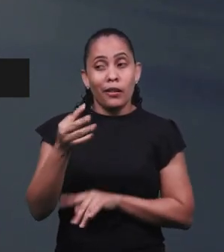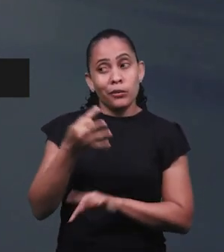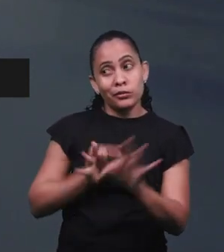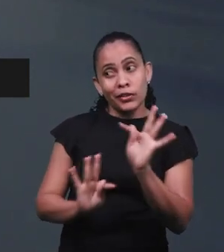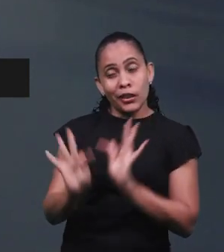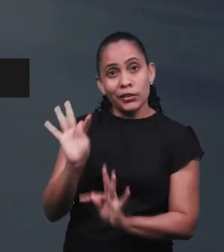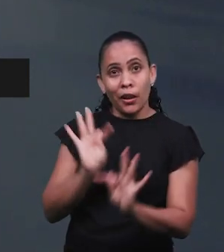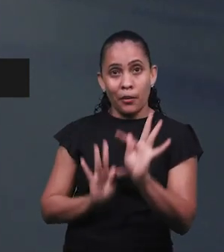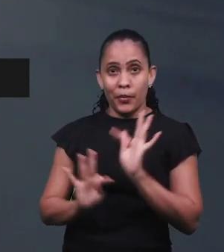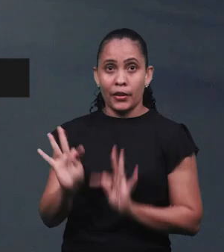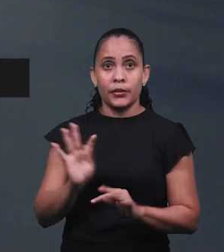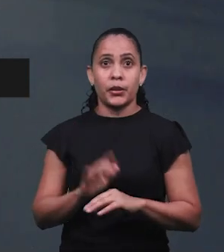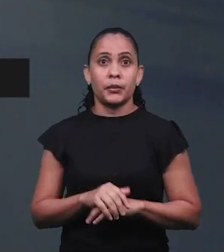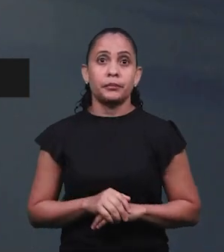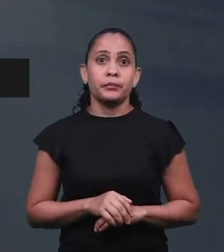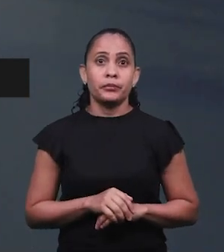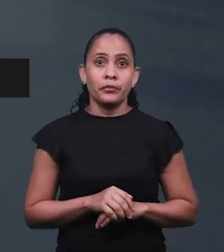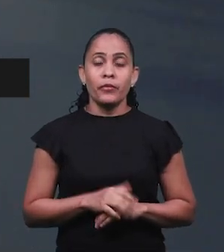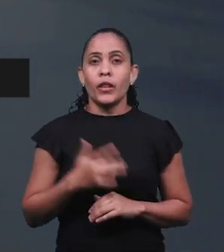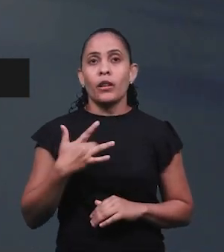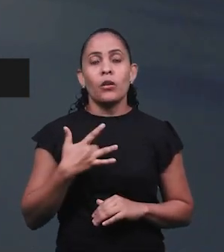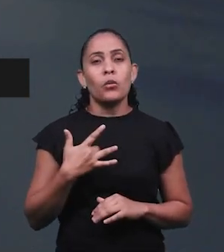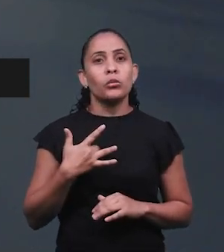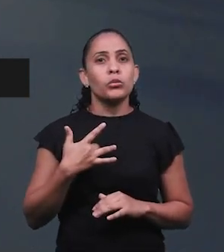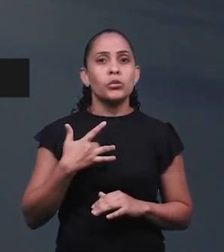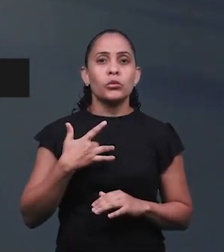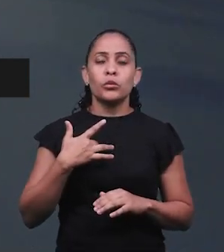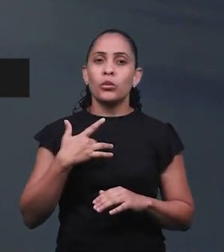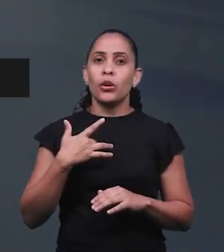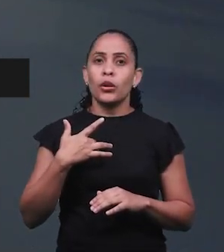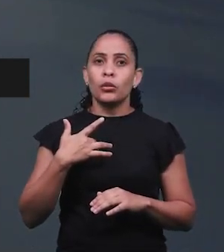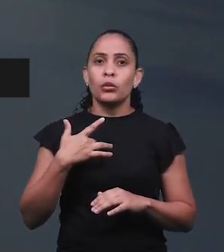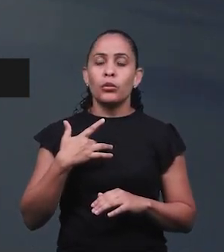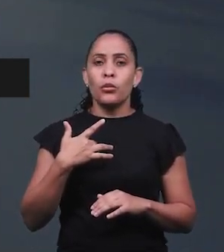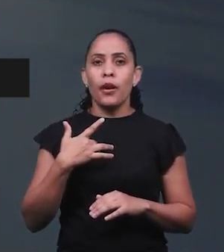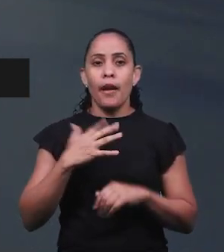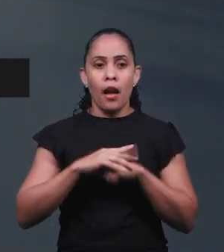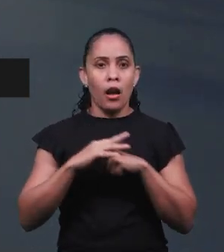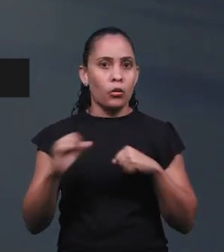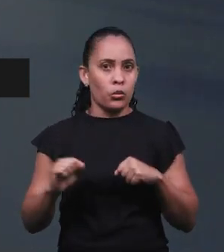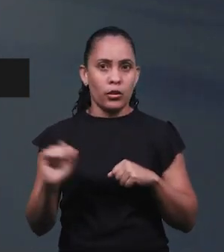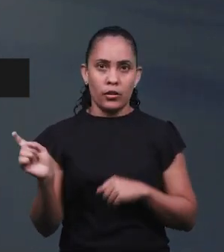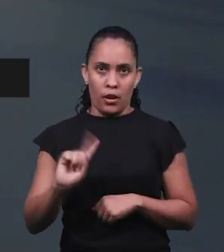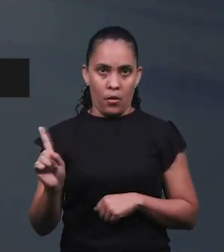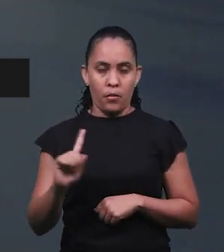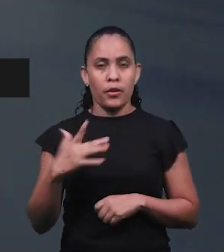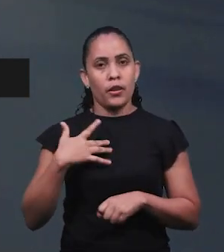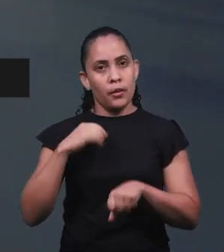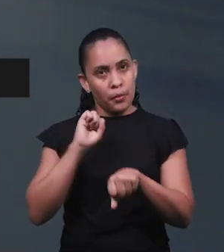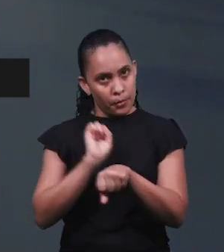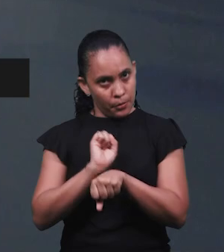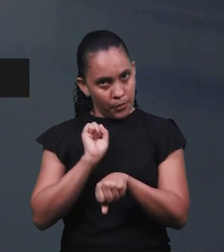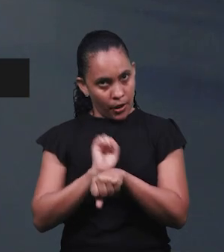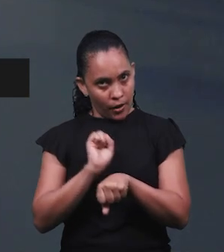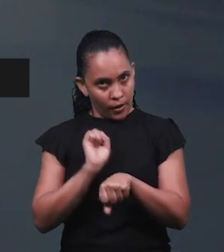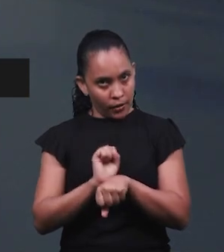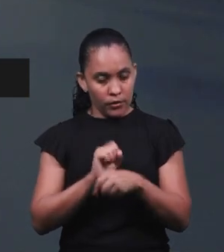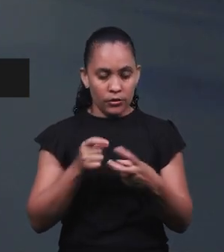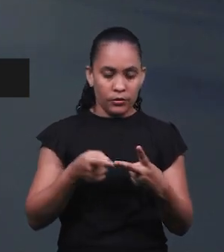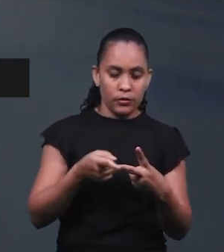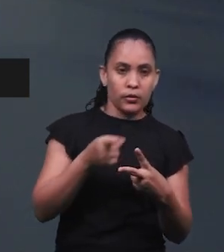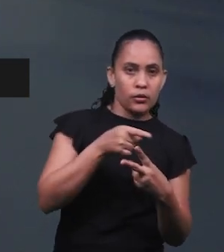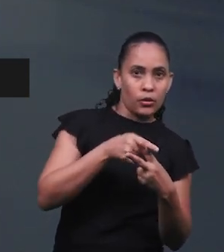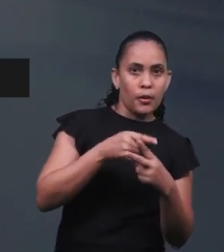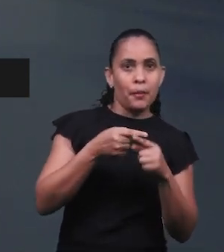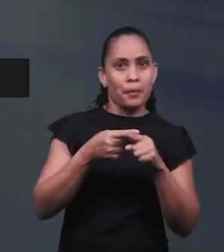tratamento, não é uma resolução. O paciente, ele não faz mais diálise, o paciente que transplanta, mas